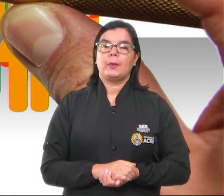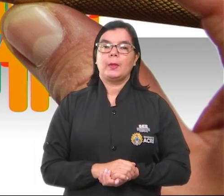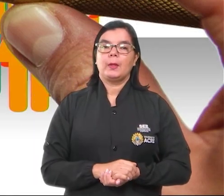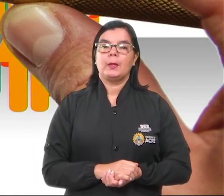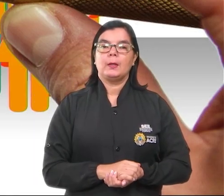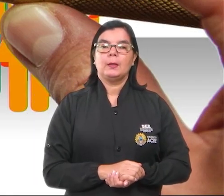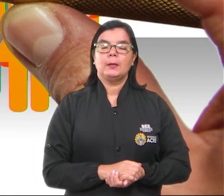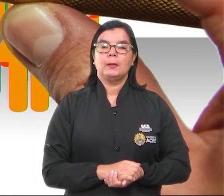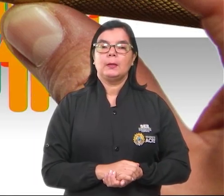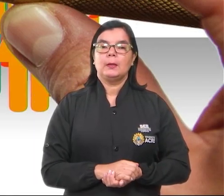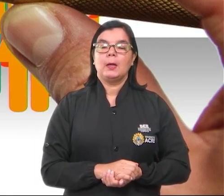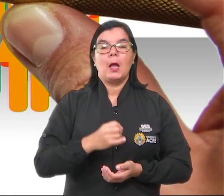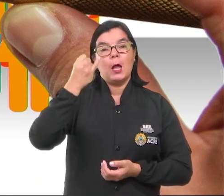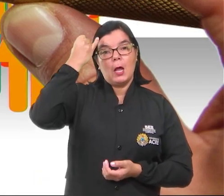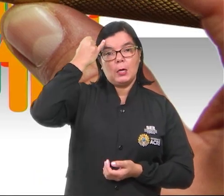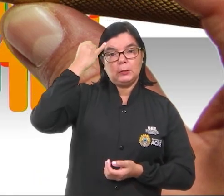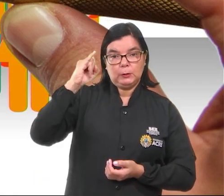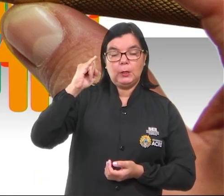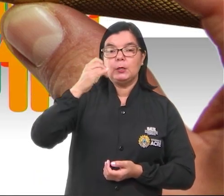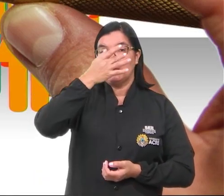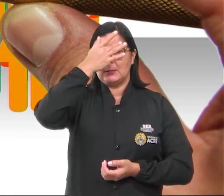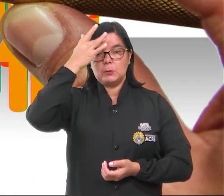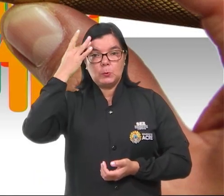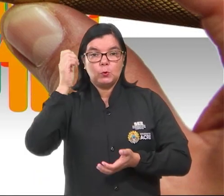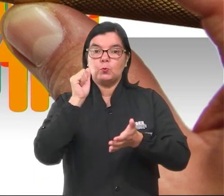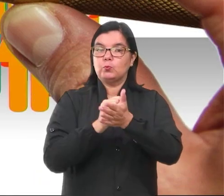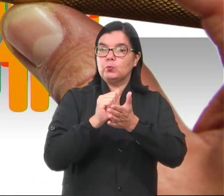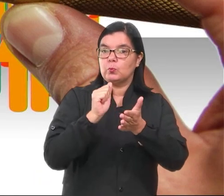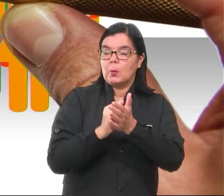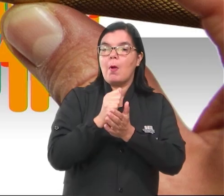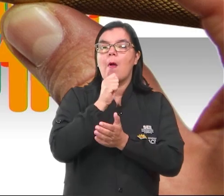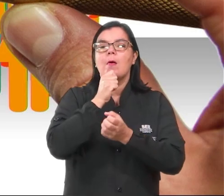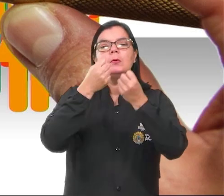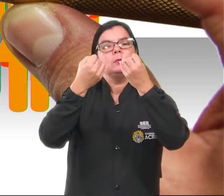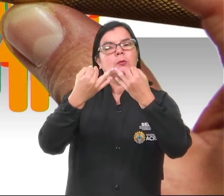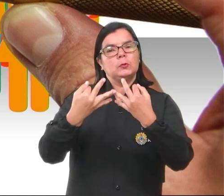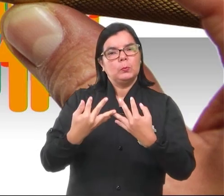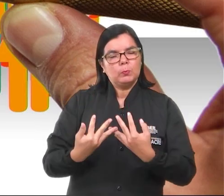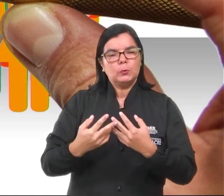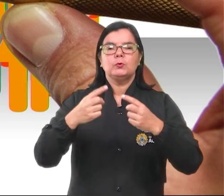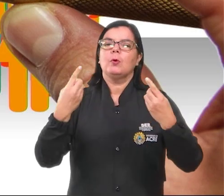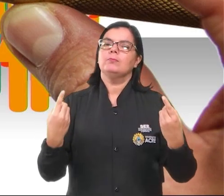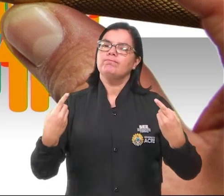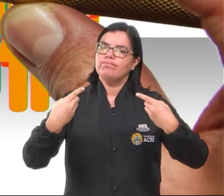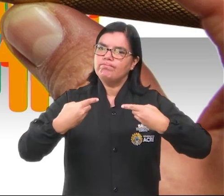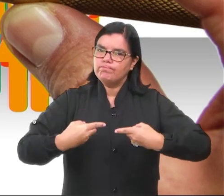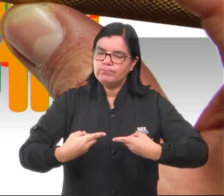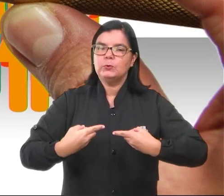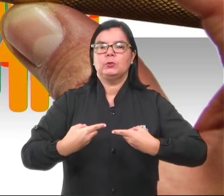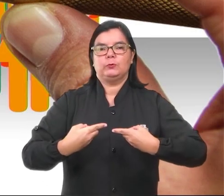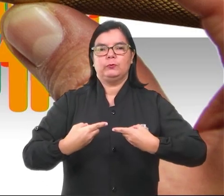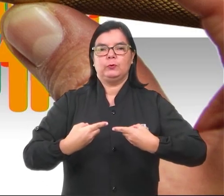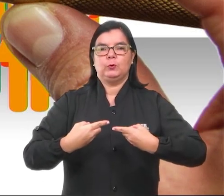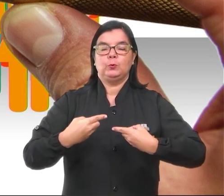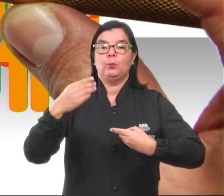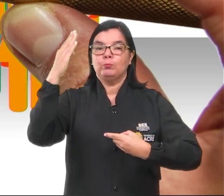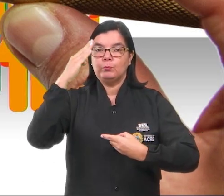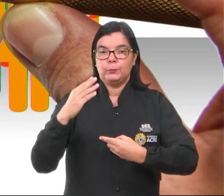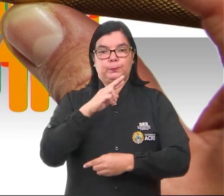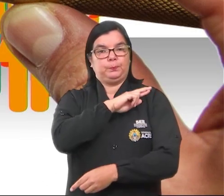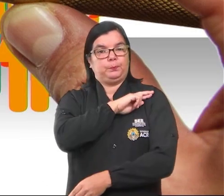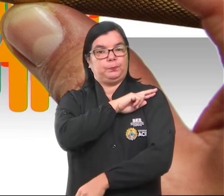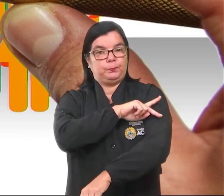aqui, as ideias desses autores ainda explicam muitos desafios do Brasil atual.